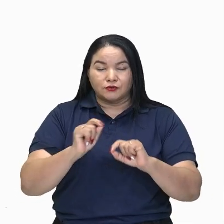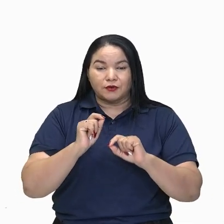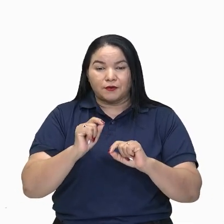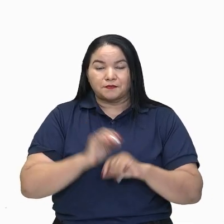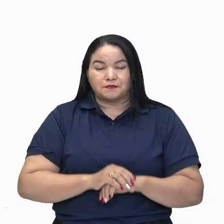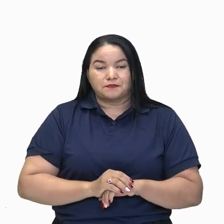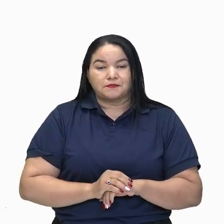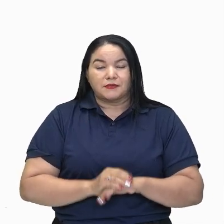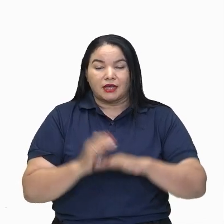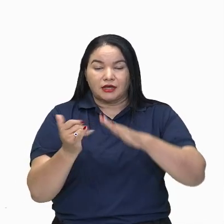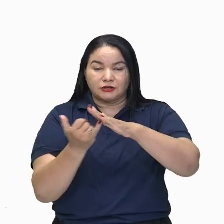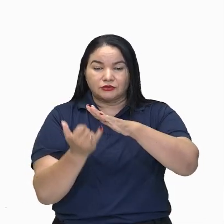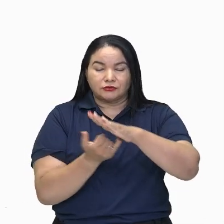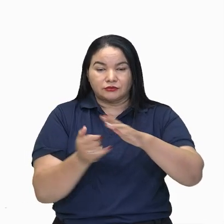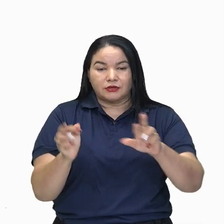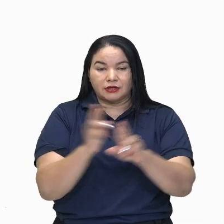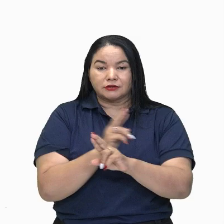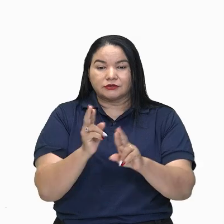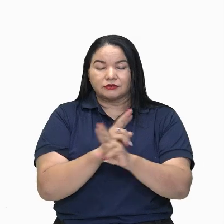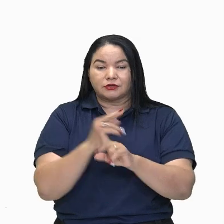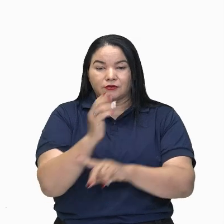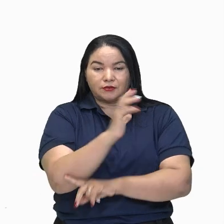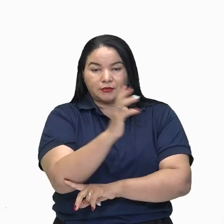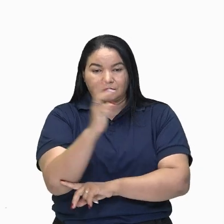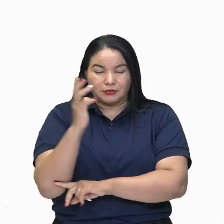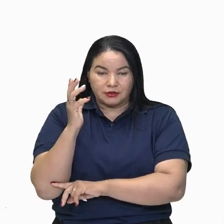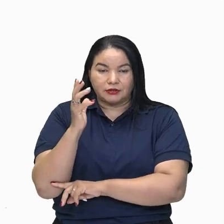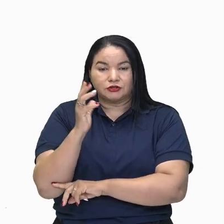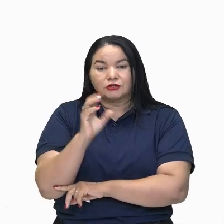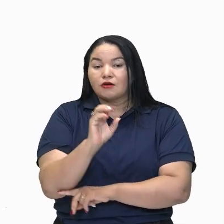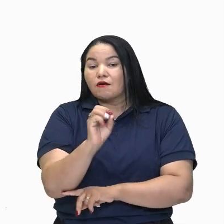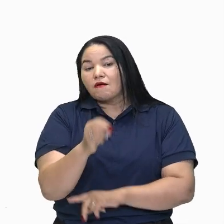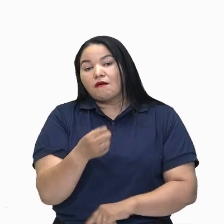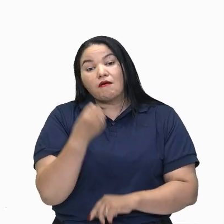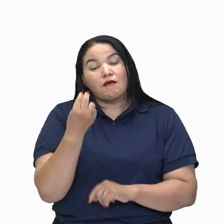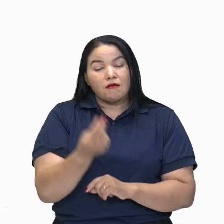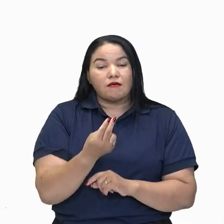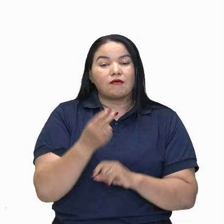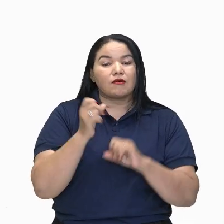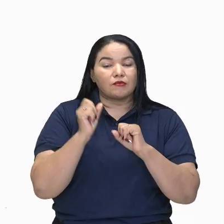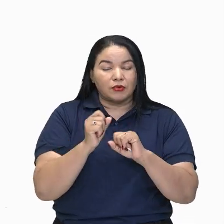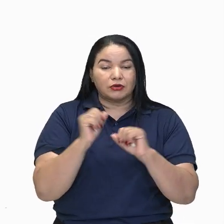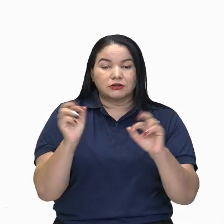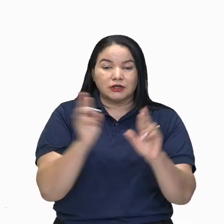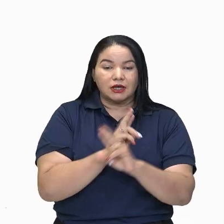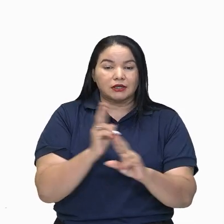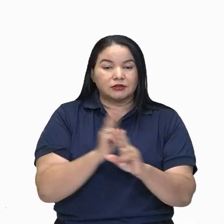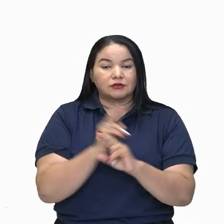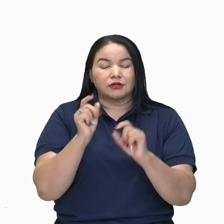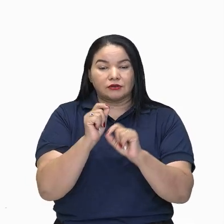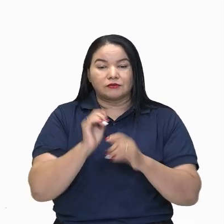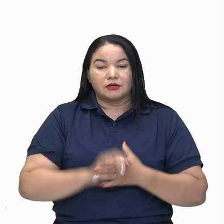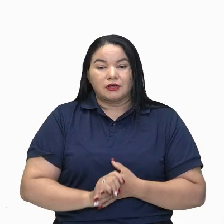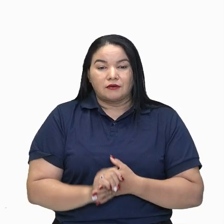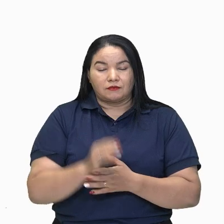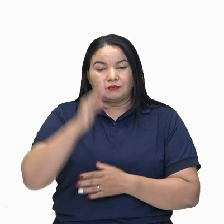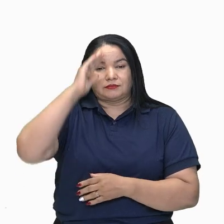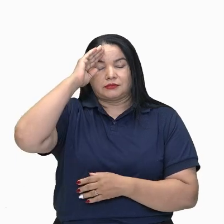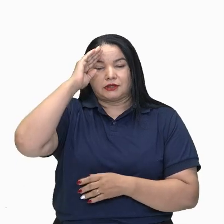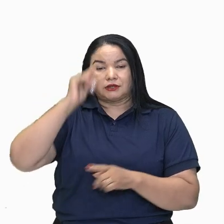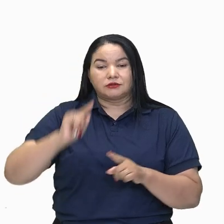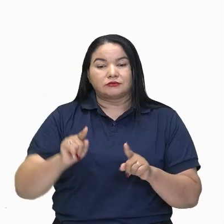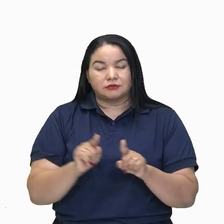instituições que estejam relacionadas, por exemplo, ao meio ambiente, né? Ou pode estar relacionada às Forças Armadas, por exemplo,